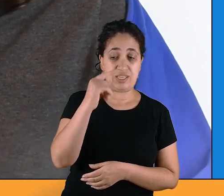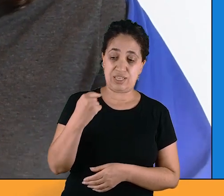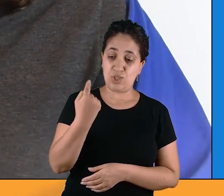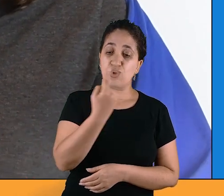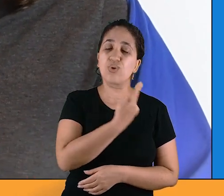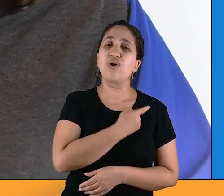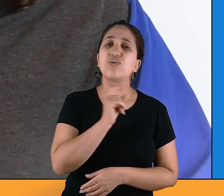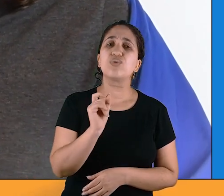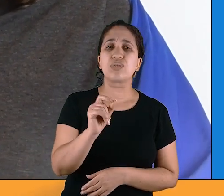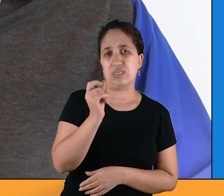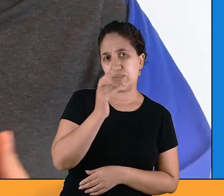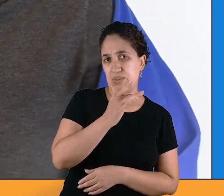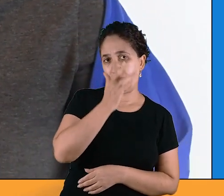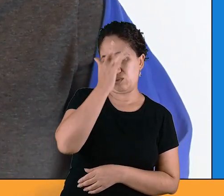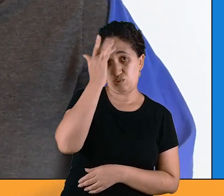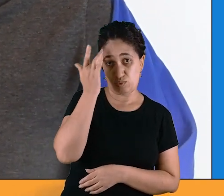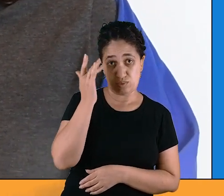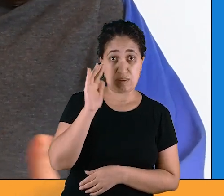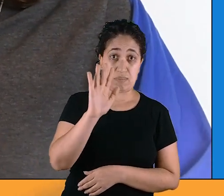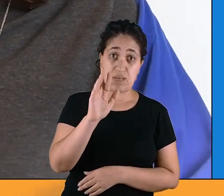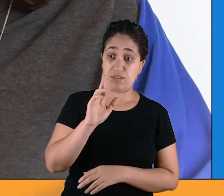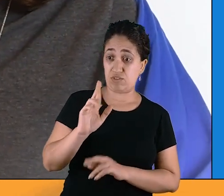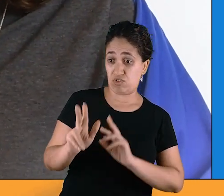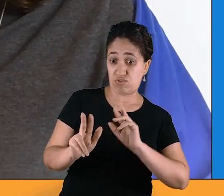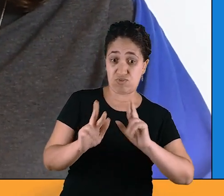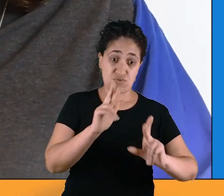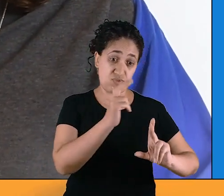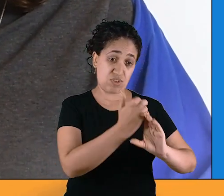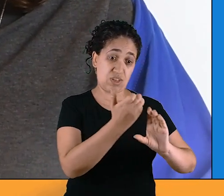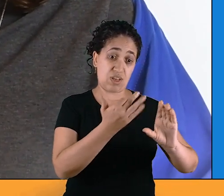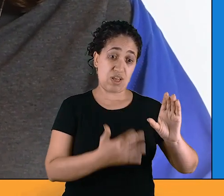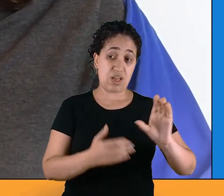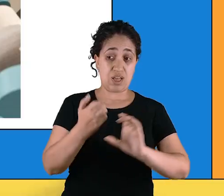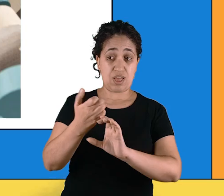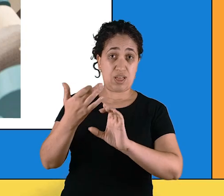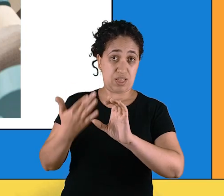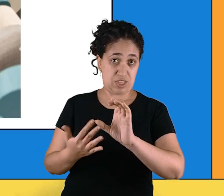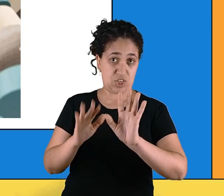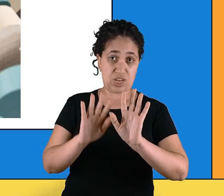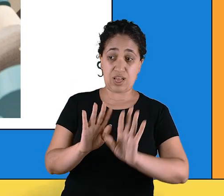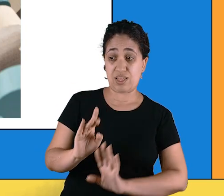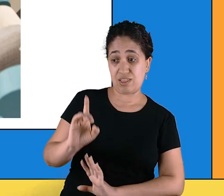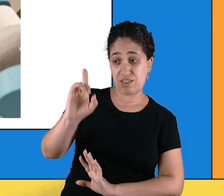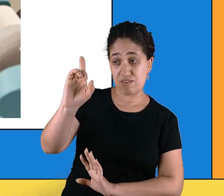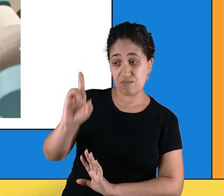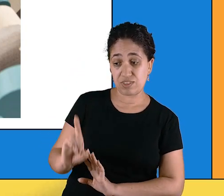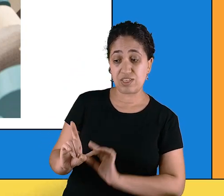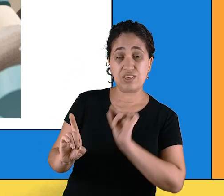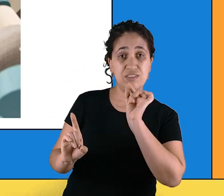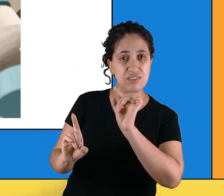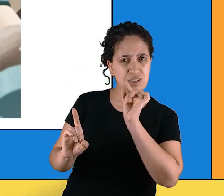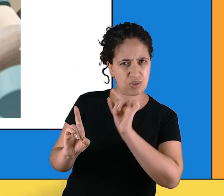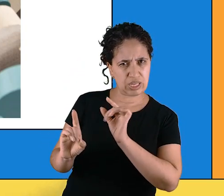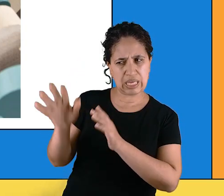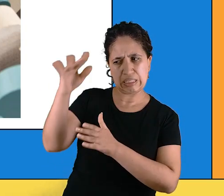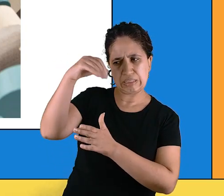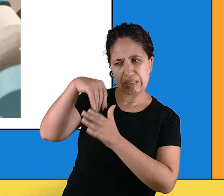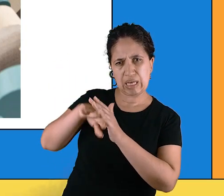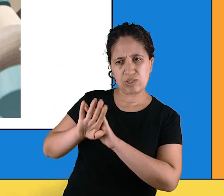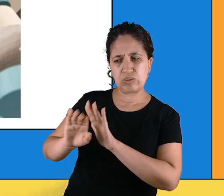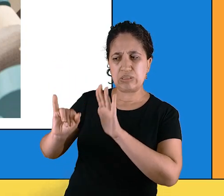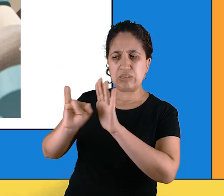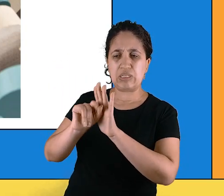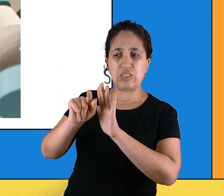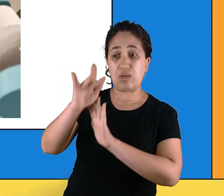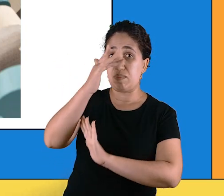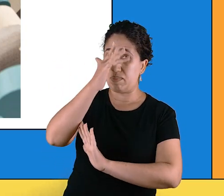nós somos pessoas. E as pessoas, elas têm suas diferentes características. A deficiência é mais um traço identitário